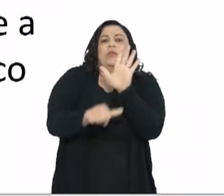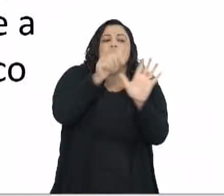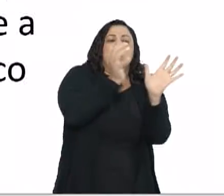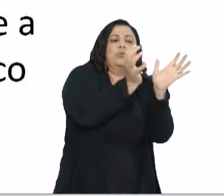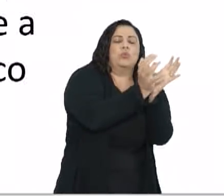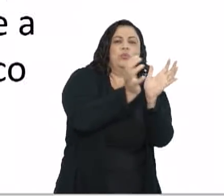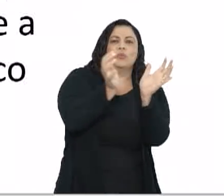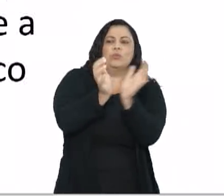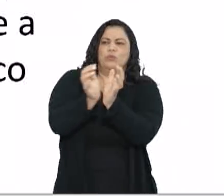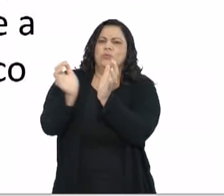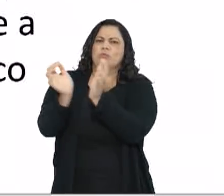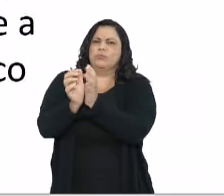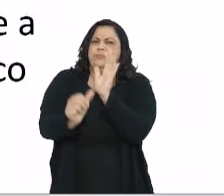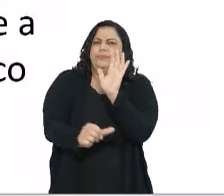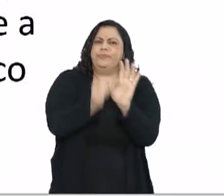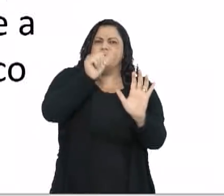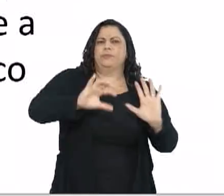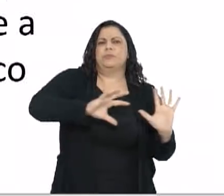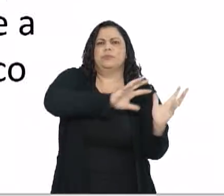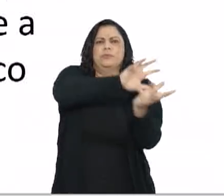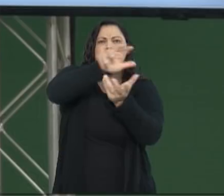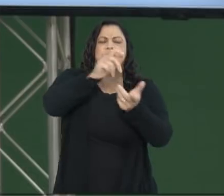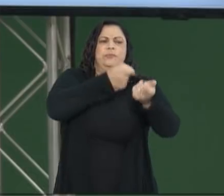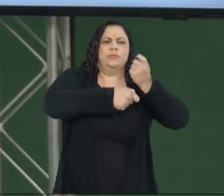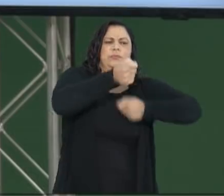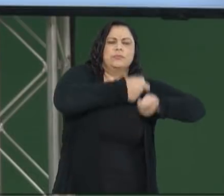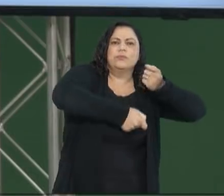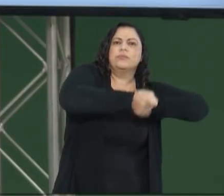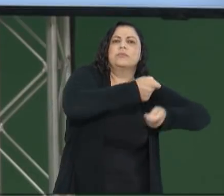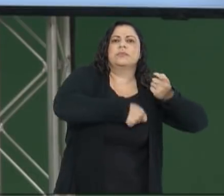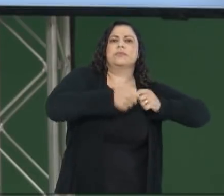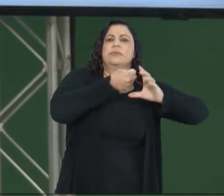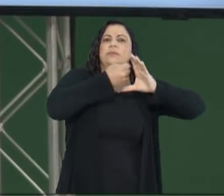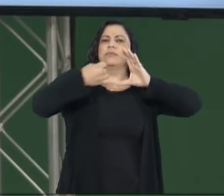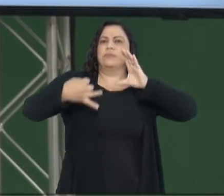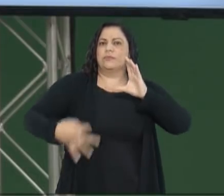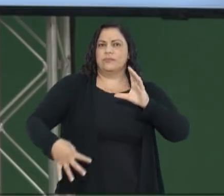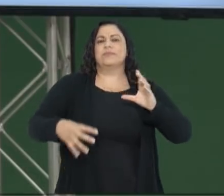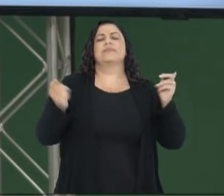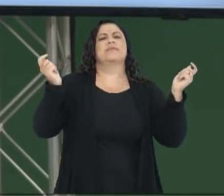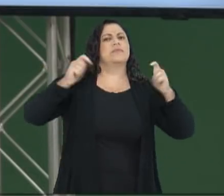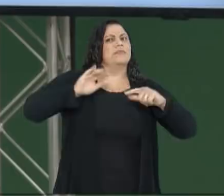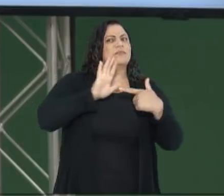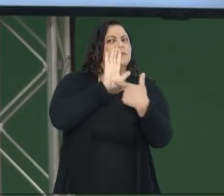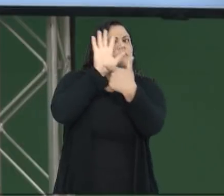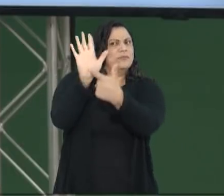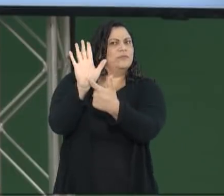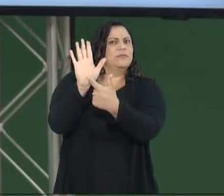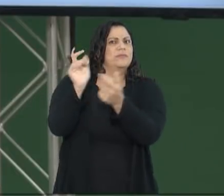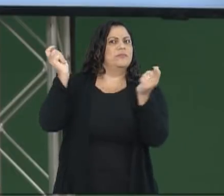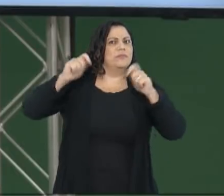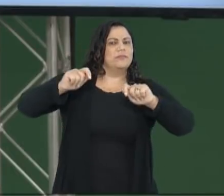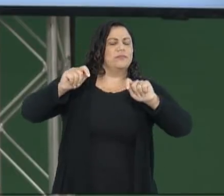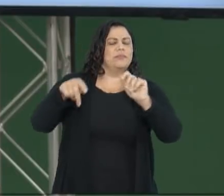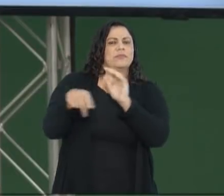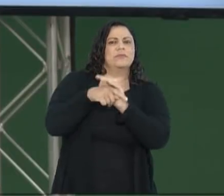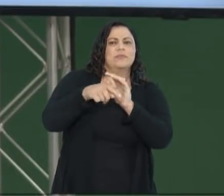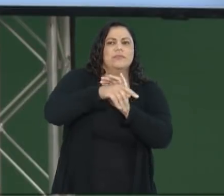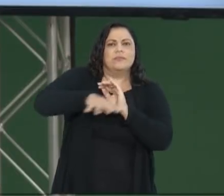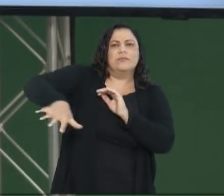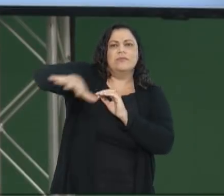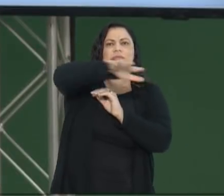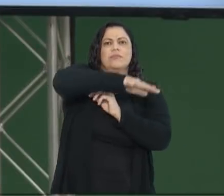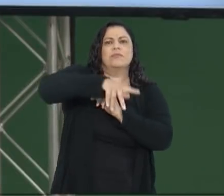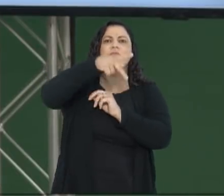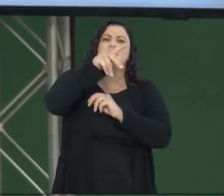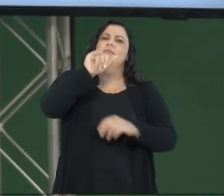econômico mundial, né? Então nós vamos ter essas características impressas na paisagem. O